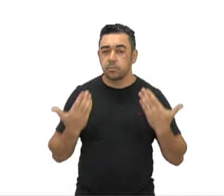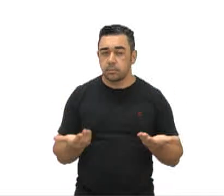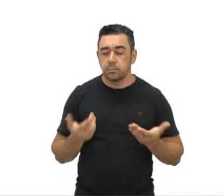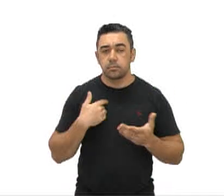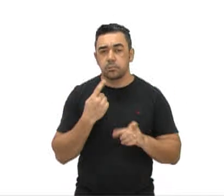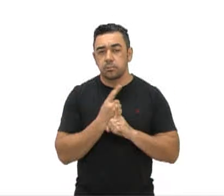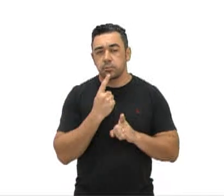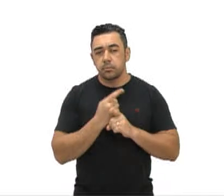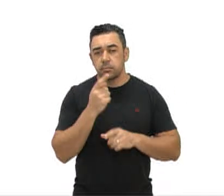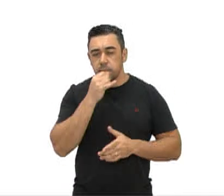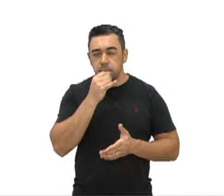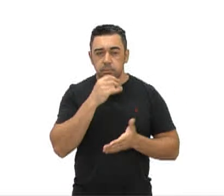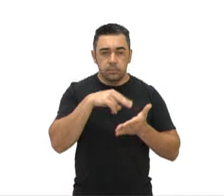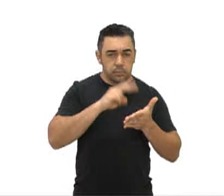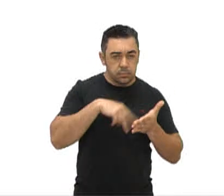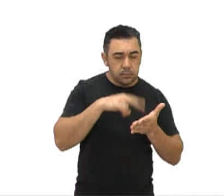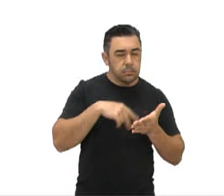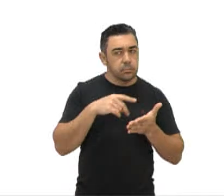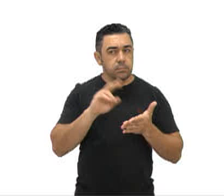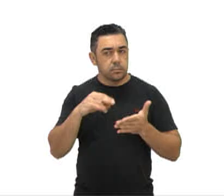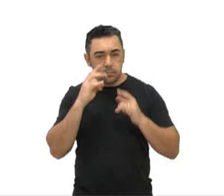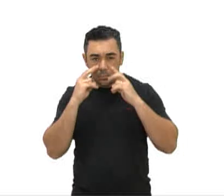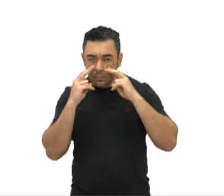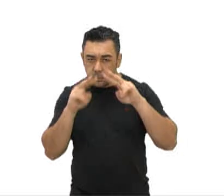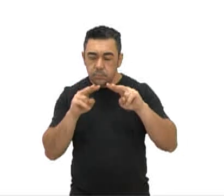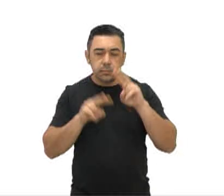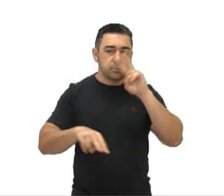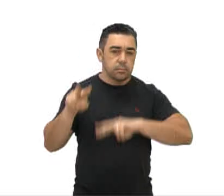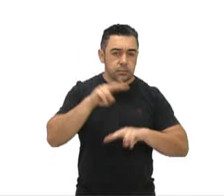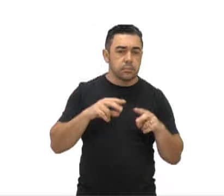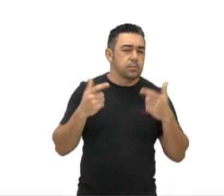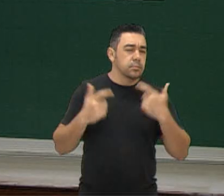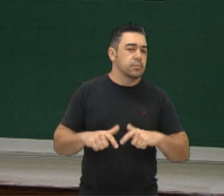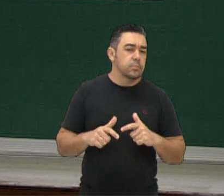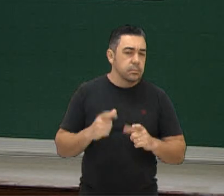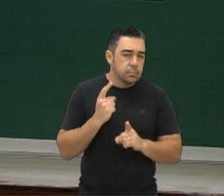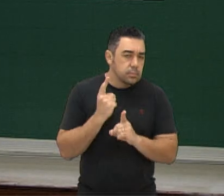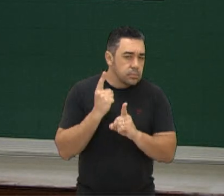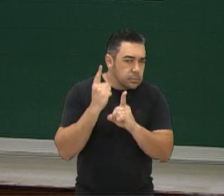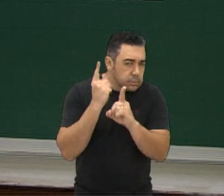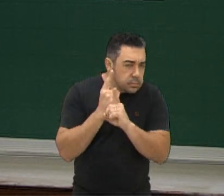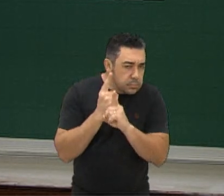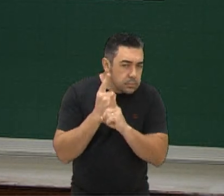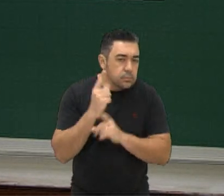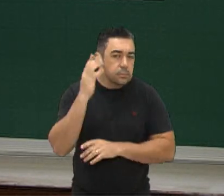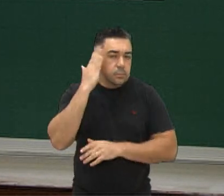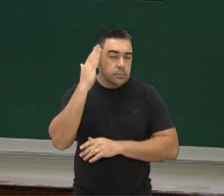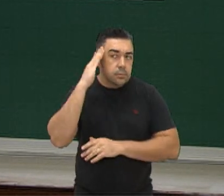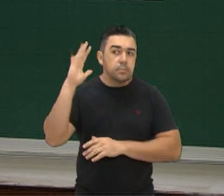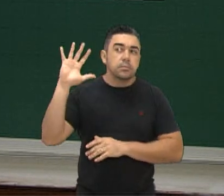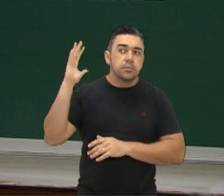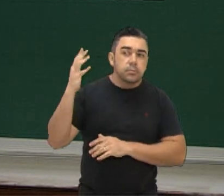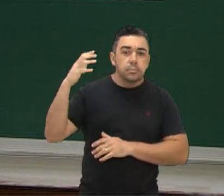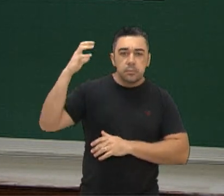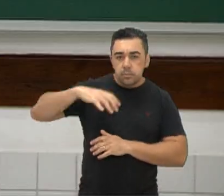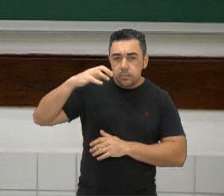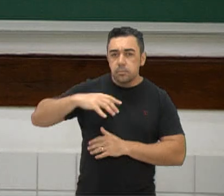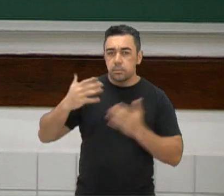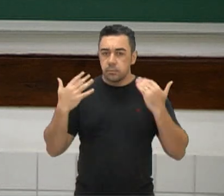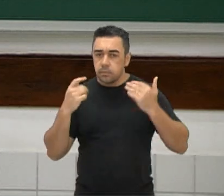escuchar sobre as previsões meteorológicas? Onde é que a gente costuma encontrar esse tipo de